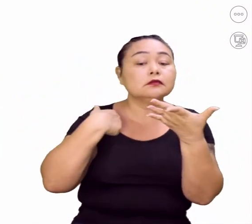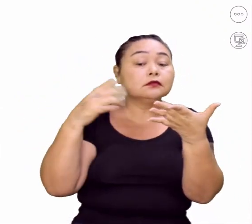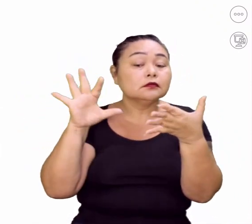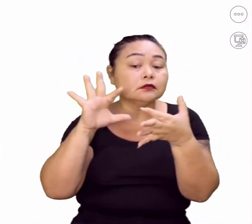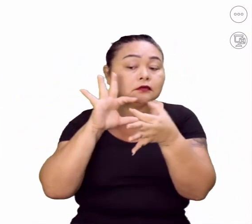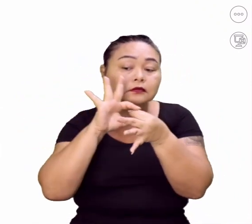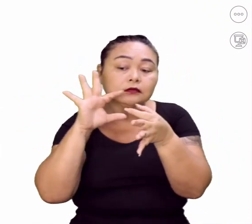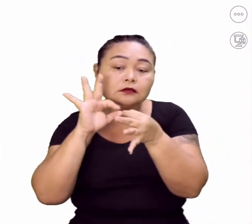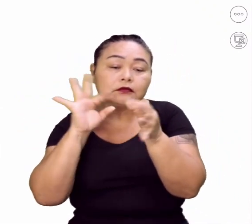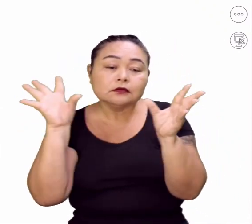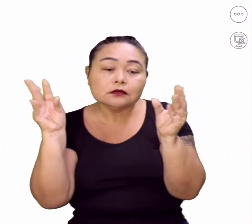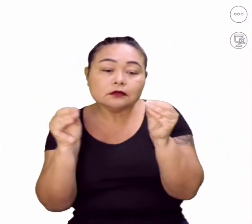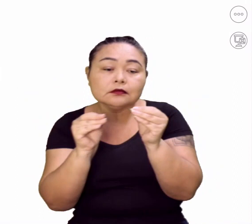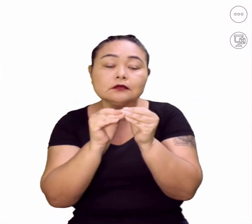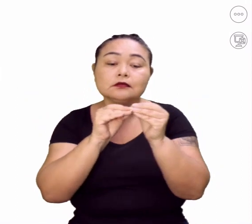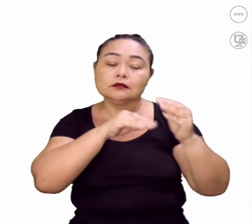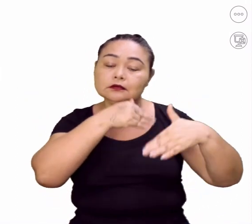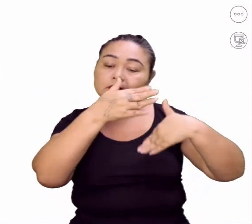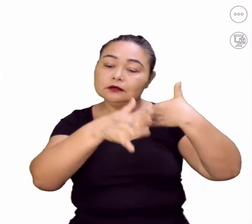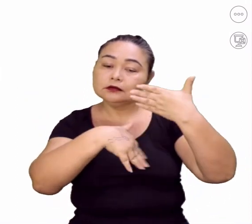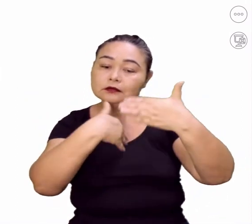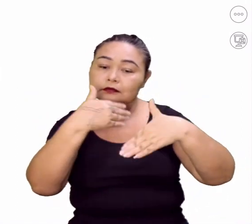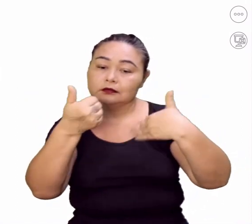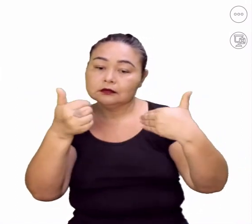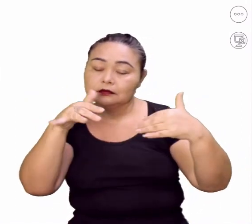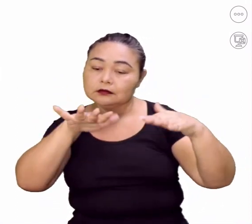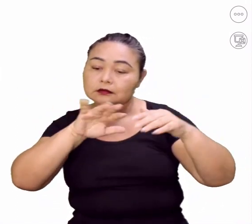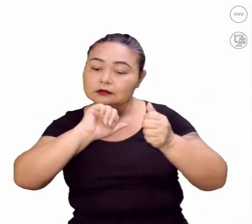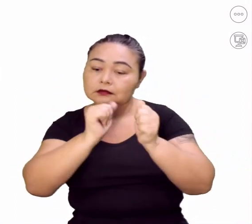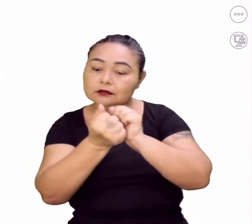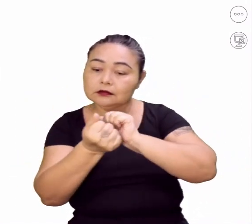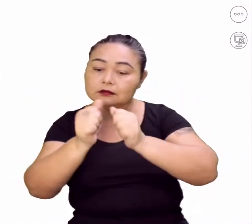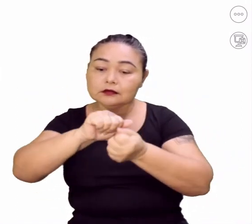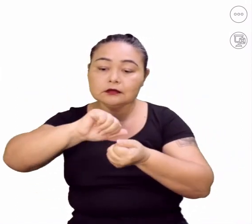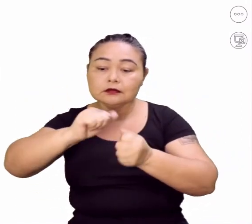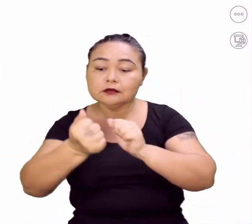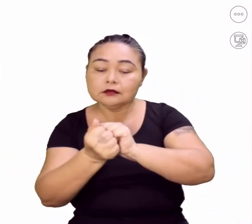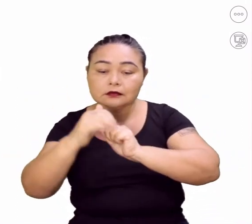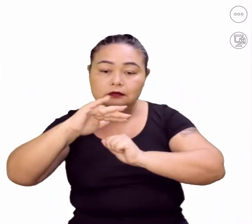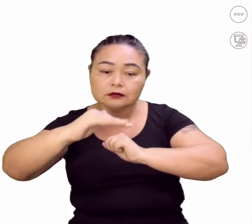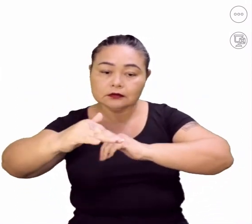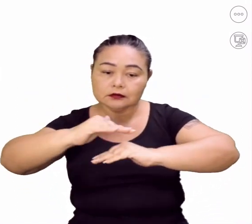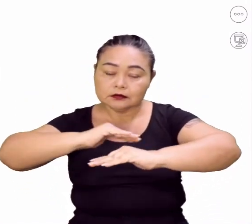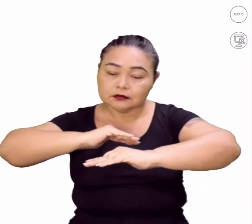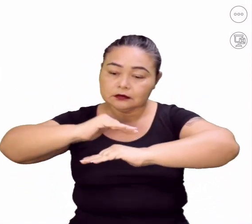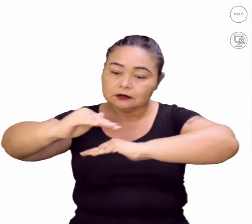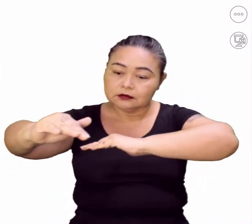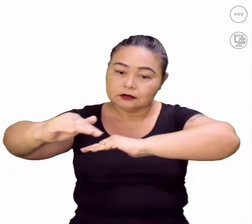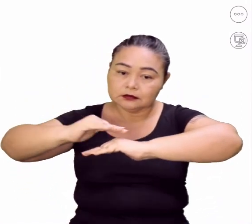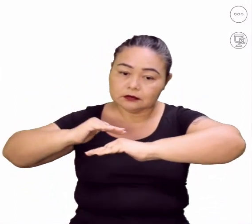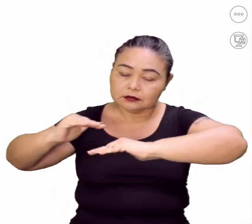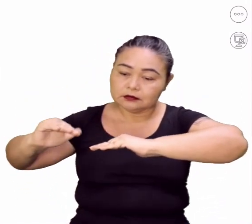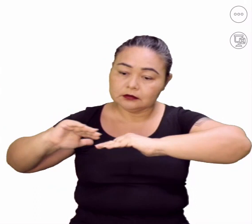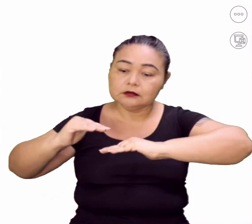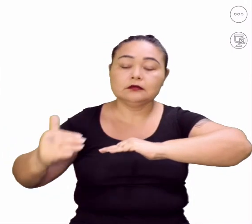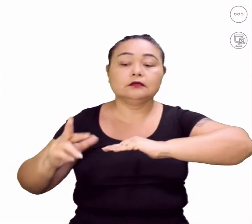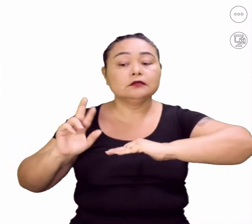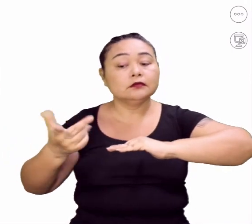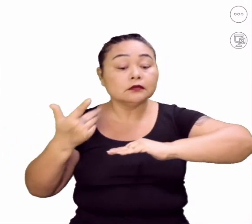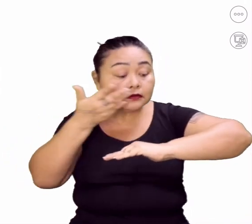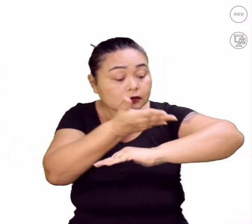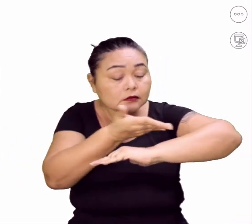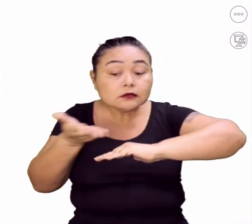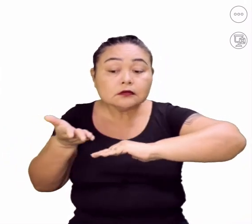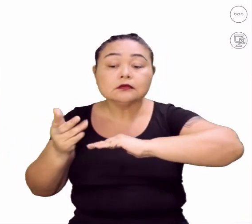é uma síntese dos processos de construção e modelagem da superfície e das formas